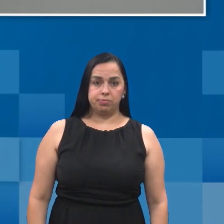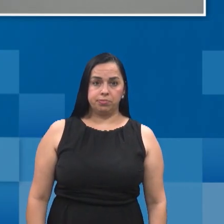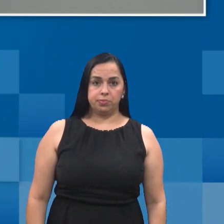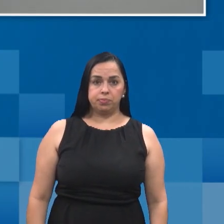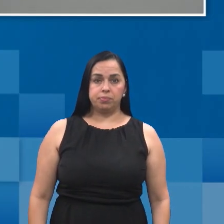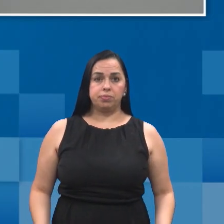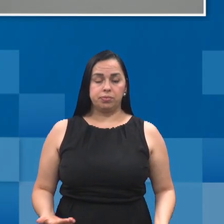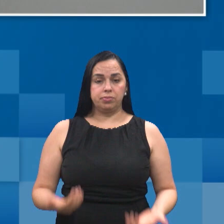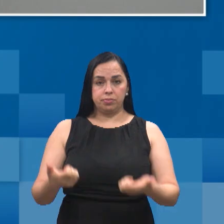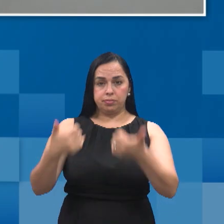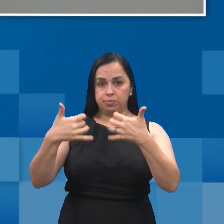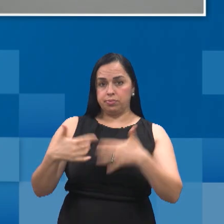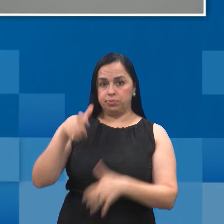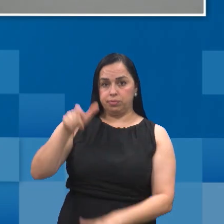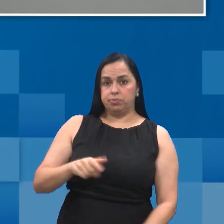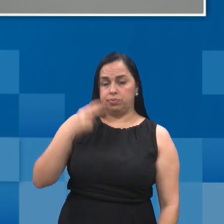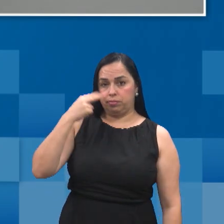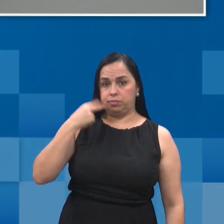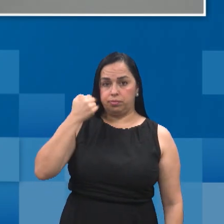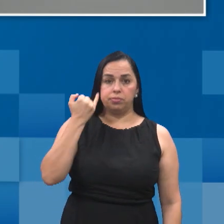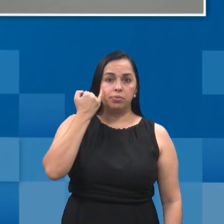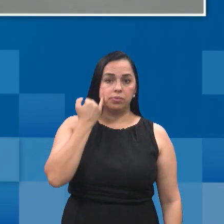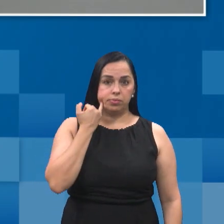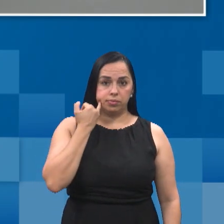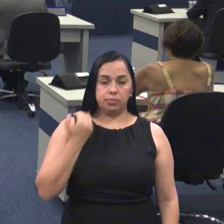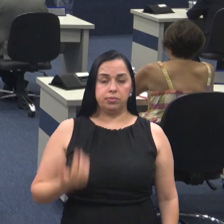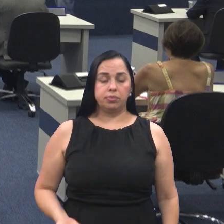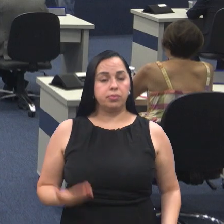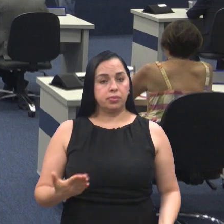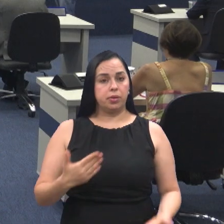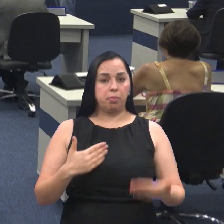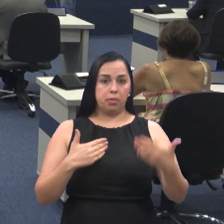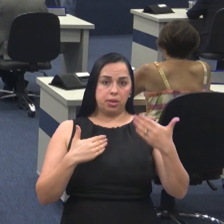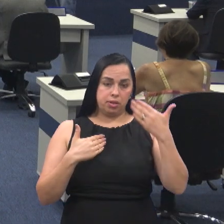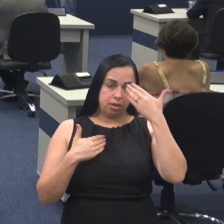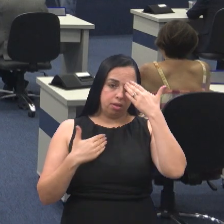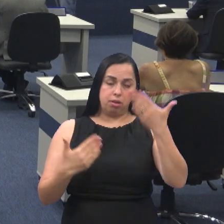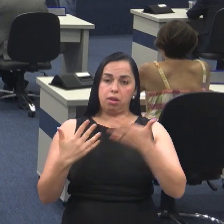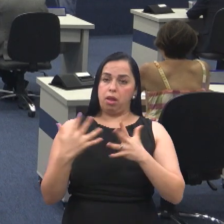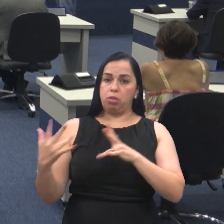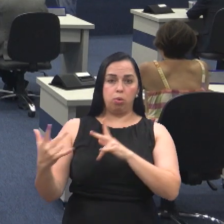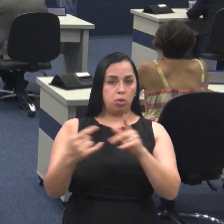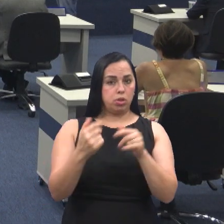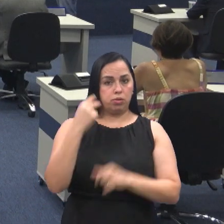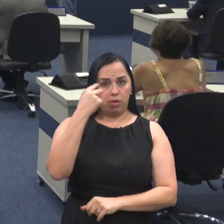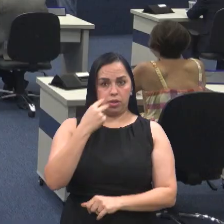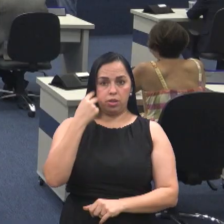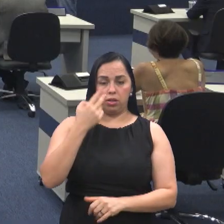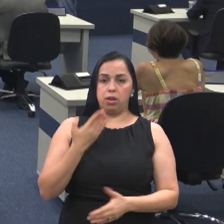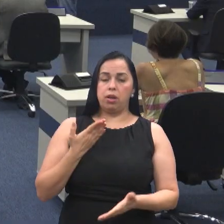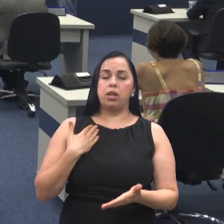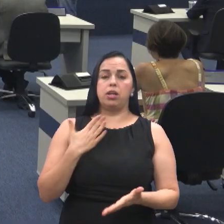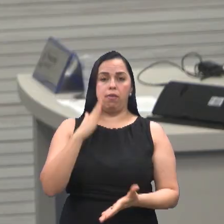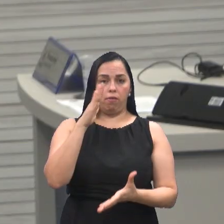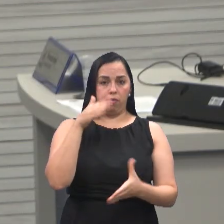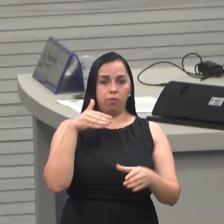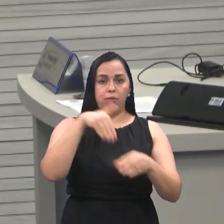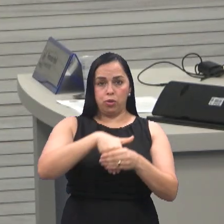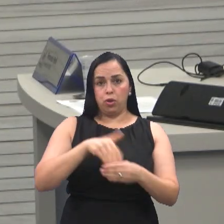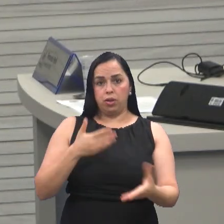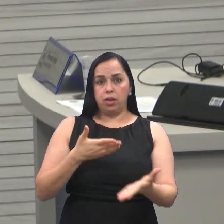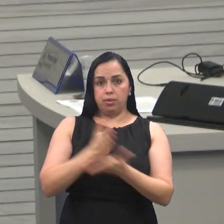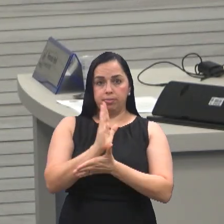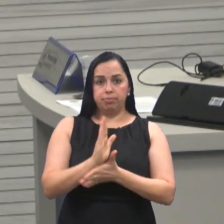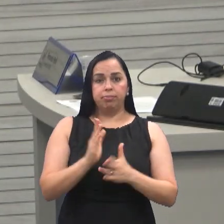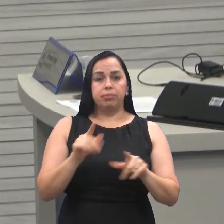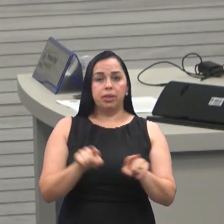Nos castigos de votação, o vereador José Luiz Nunes. Senhor presidente, quero agradecer a todos os vereadores por essa votação também. E lembrar, senhor